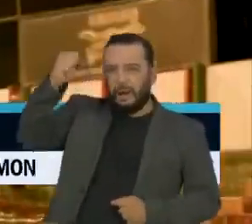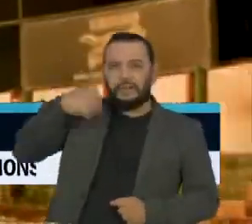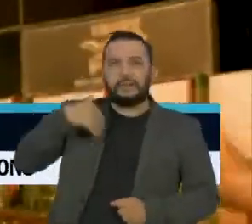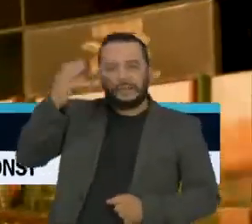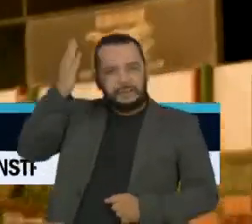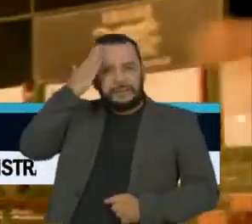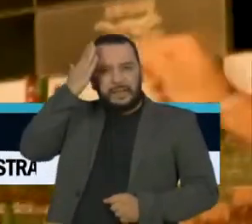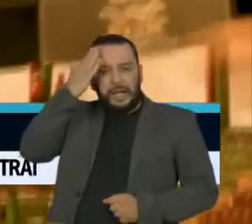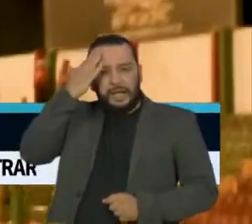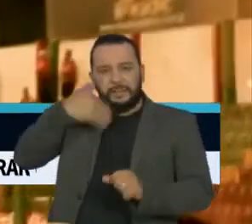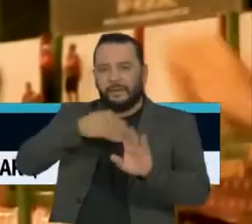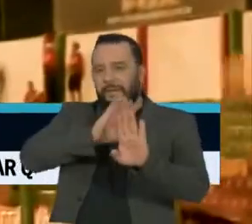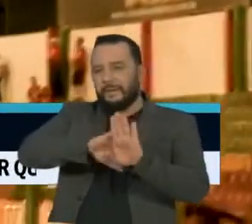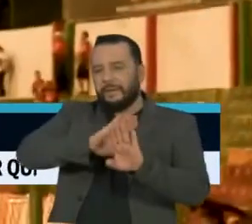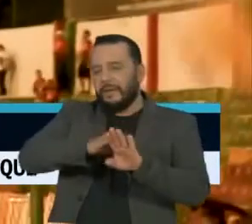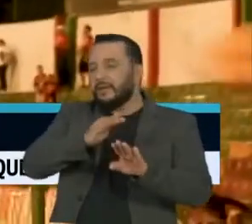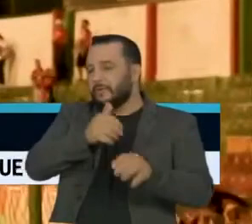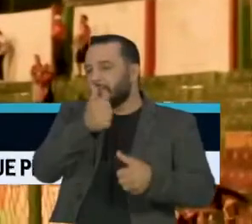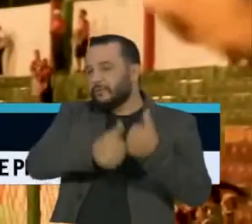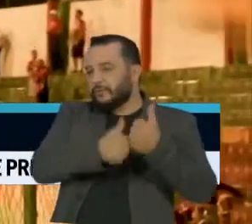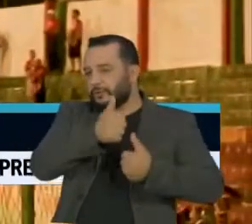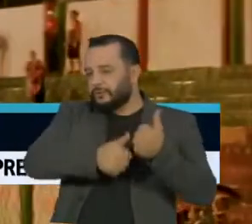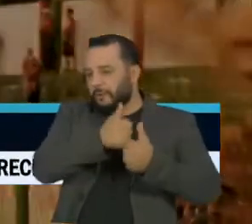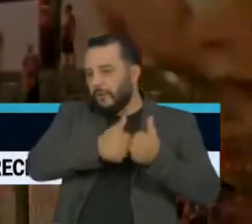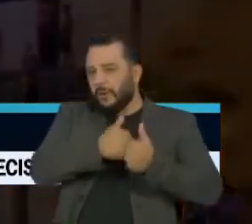que nem a maior das derrotas encerra.